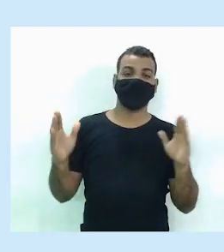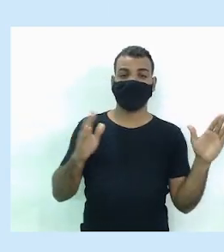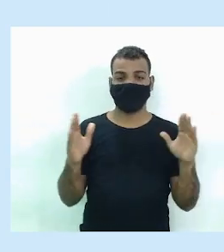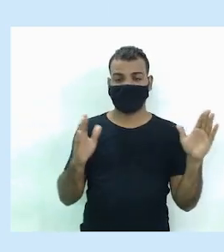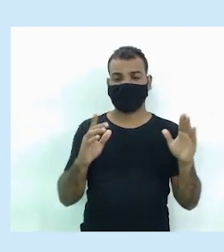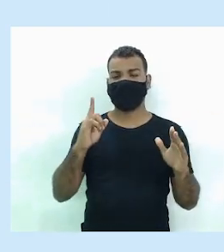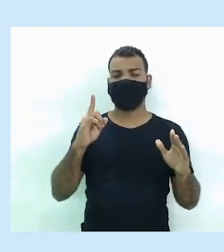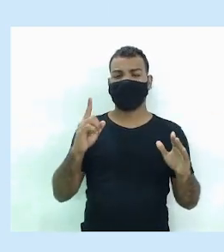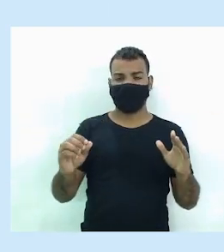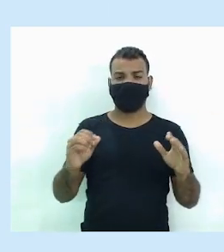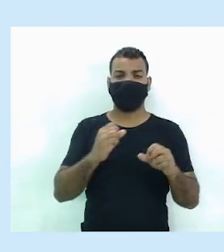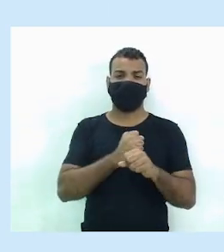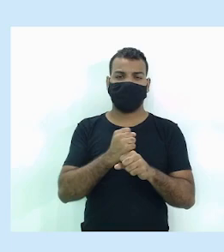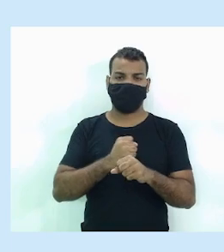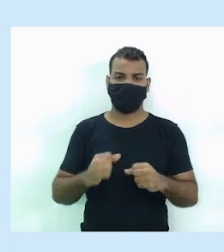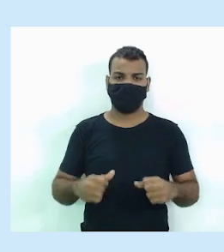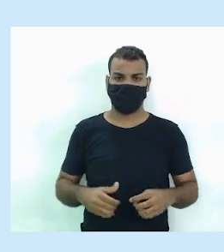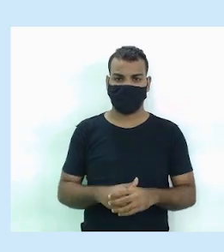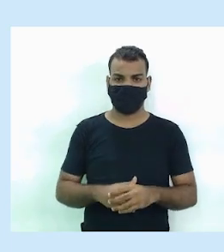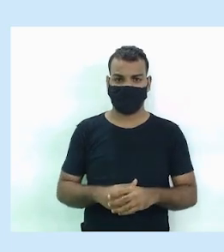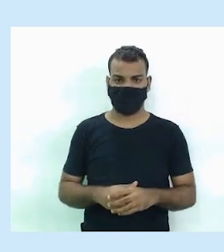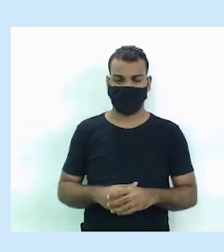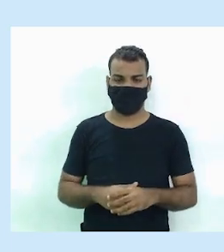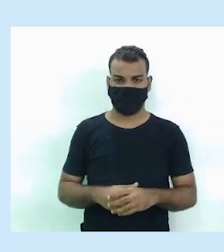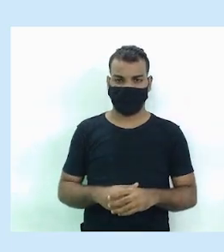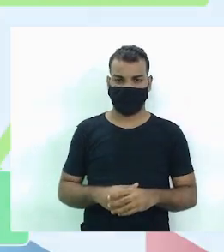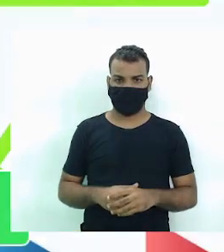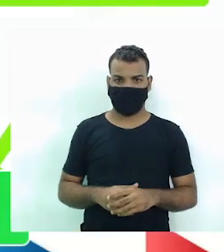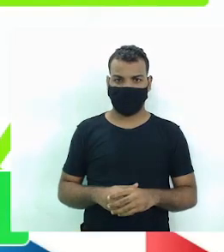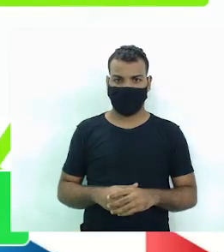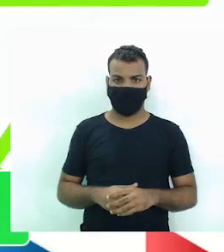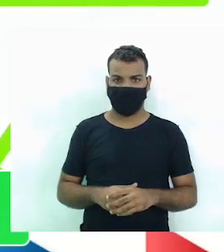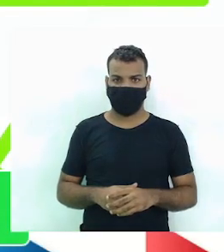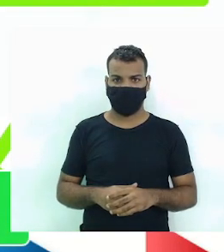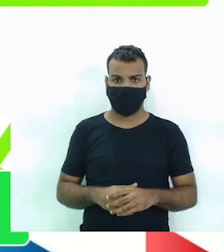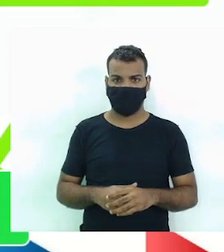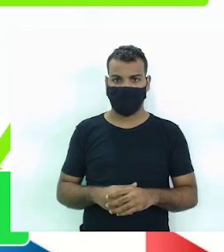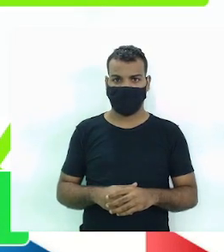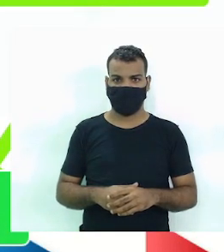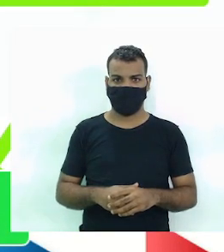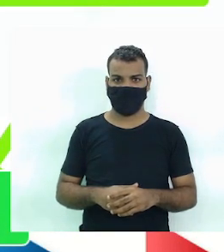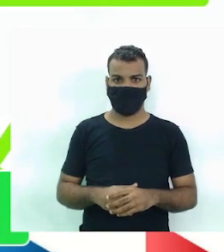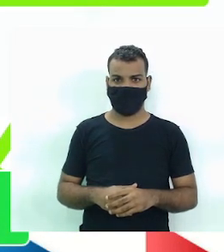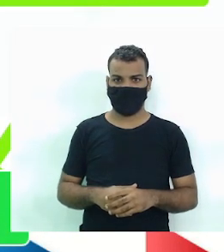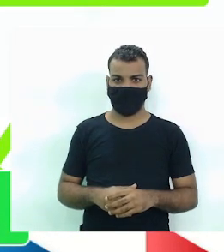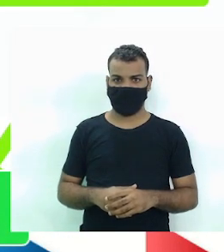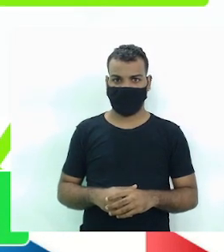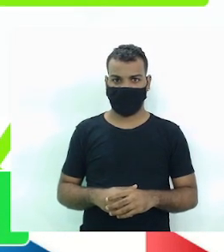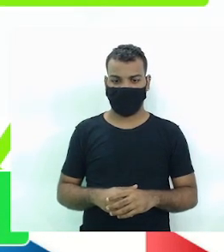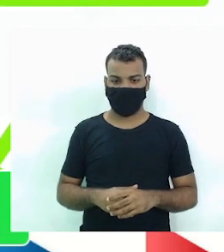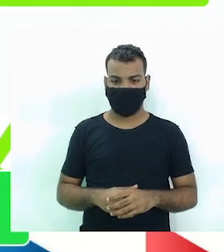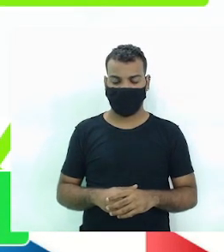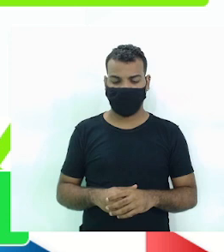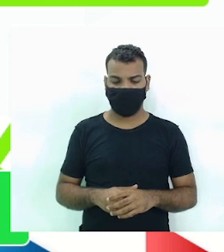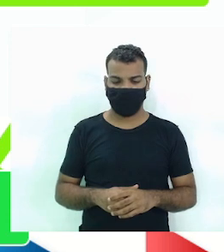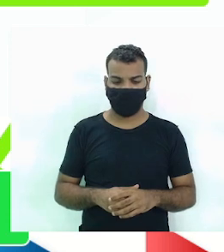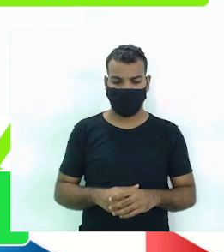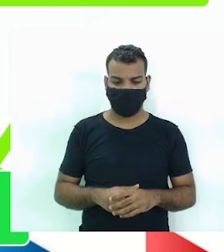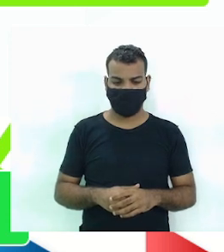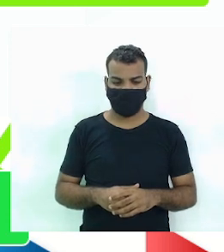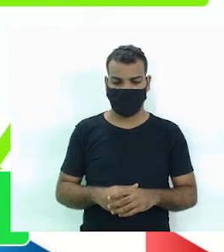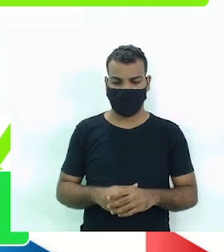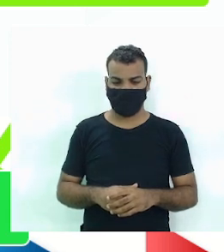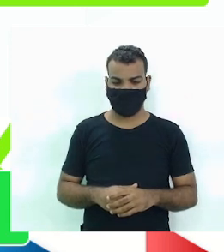1000 anos. Deixa eu ir para o próximo tela, revisa comigo na tela de vocês. A gente vai ter